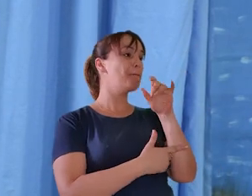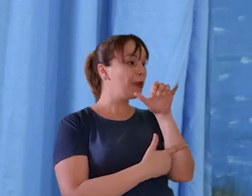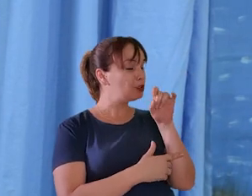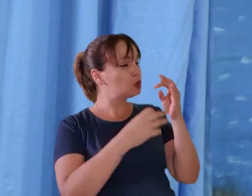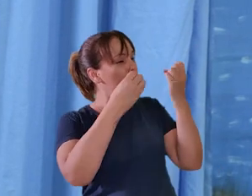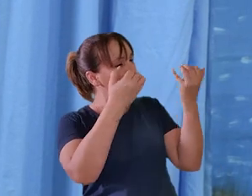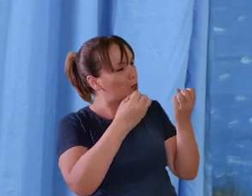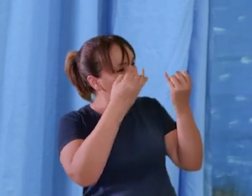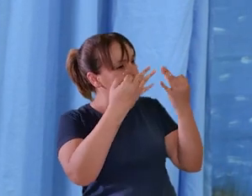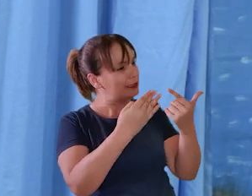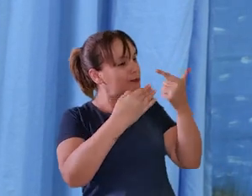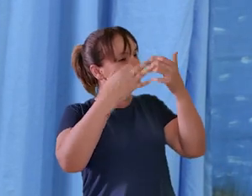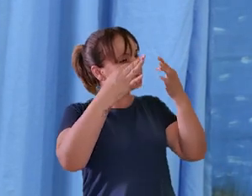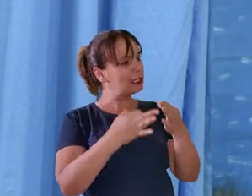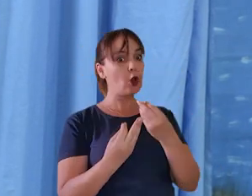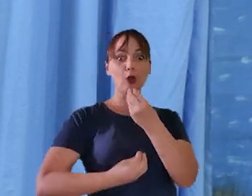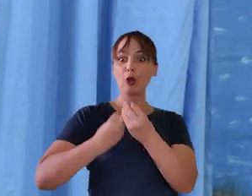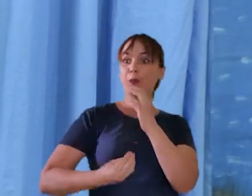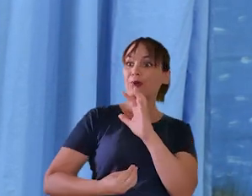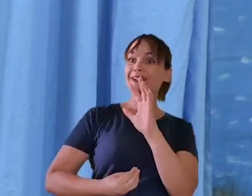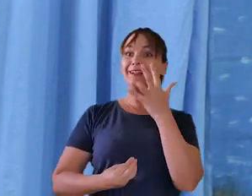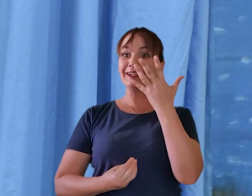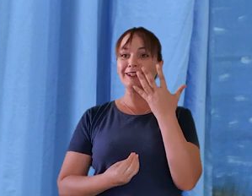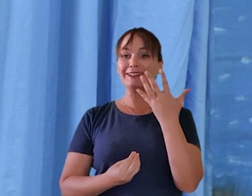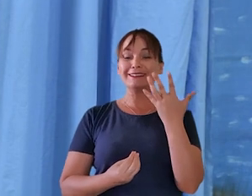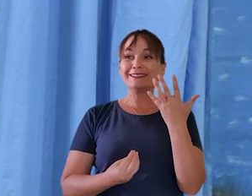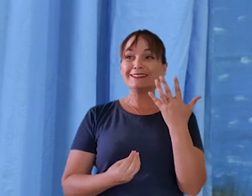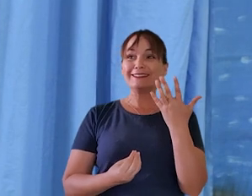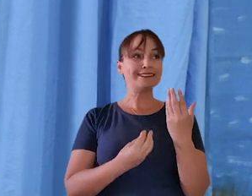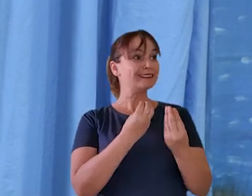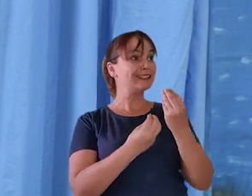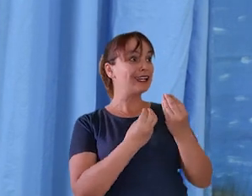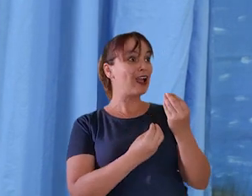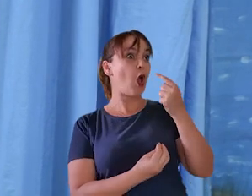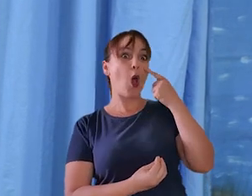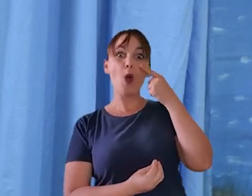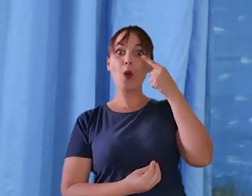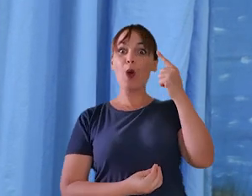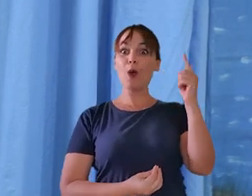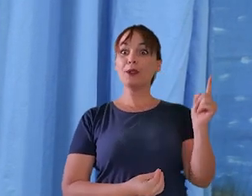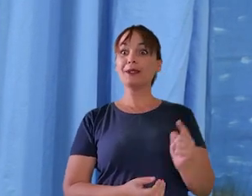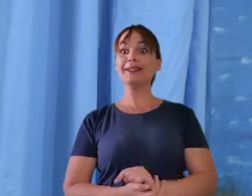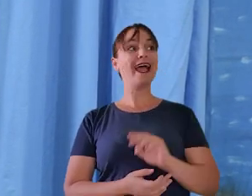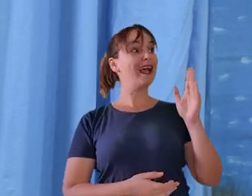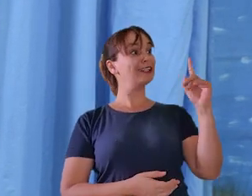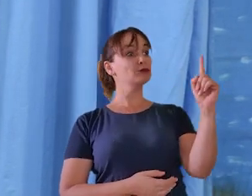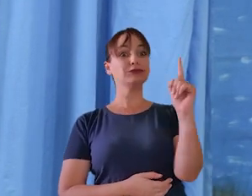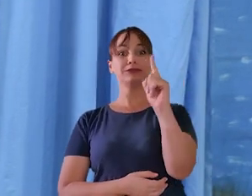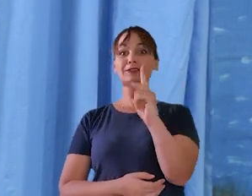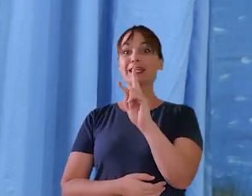conte direito como as águas rolaram. Puxa, olha quem vem lá. É a